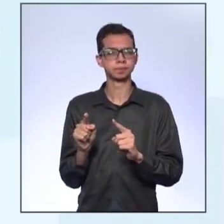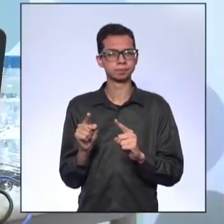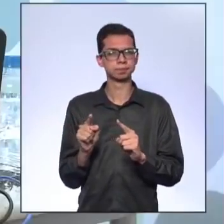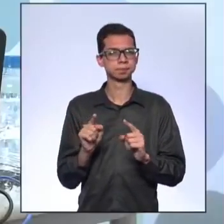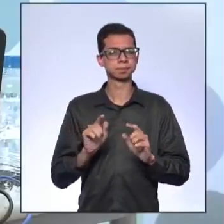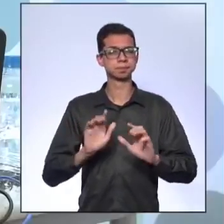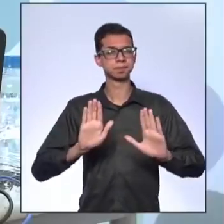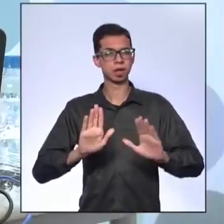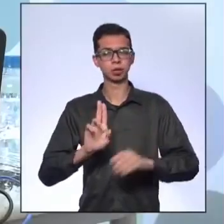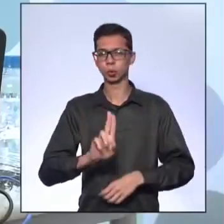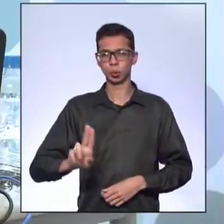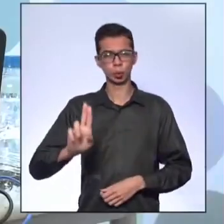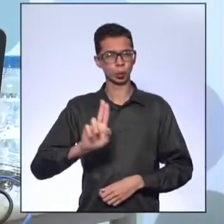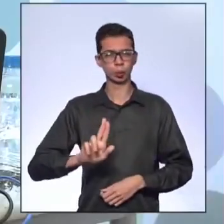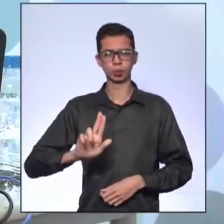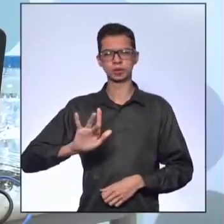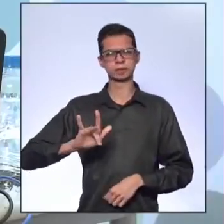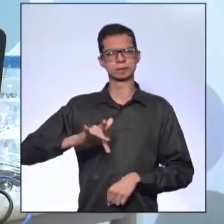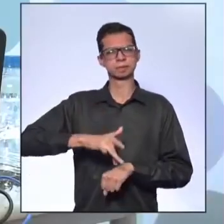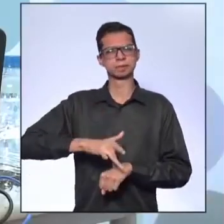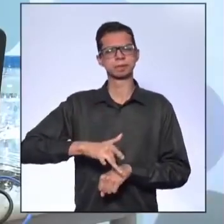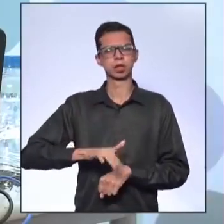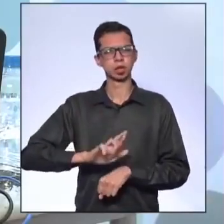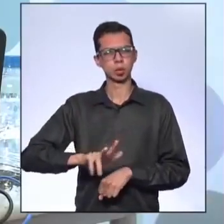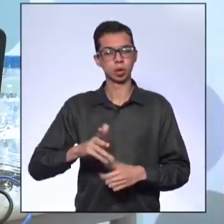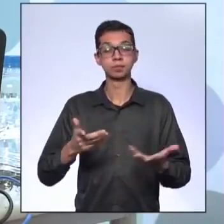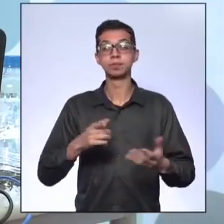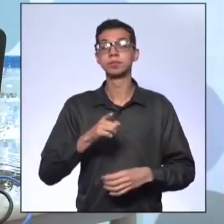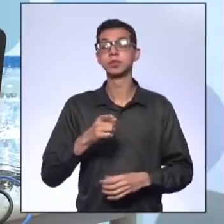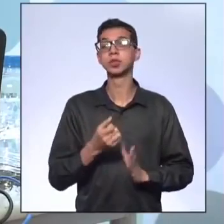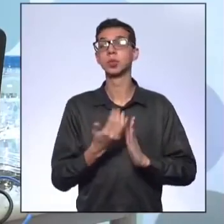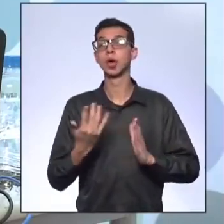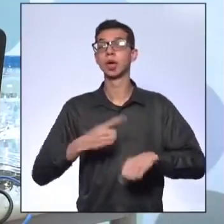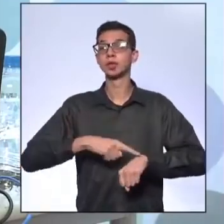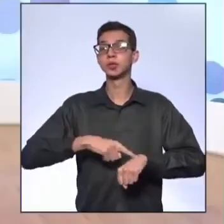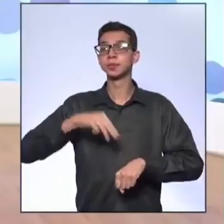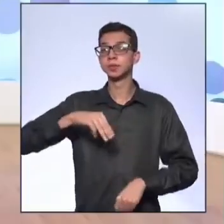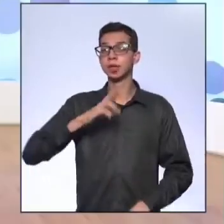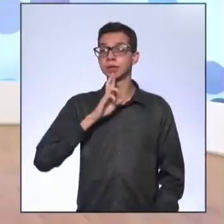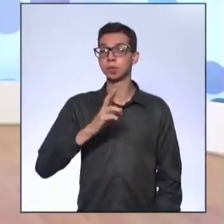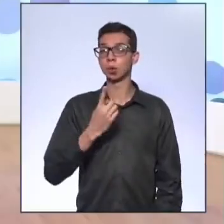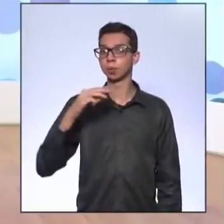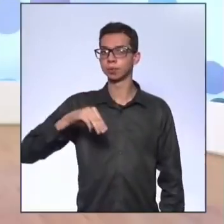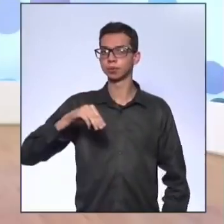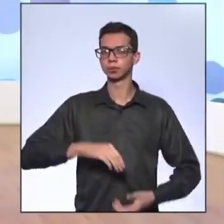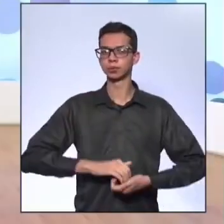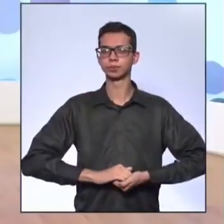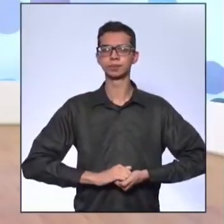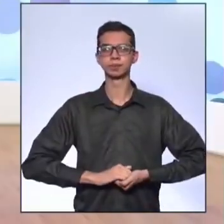vocês acham? Polêmico também. Quantos minutos para responder? 1 minuto para responder essa aí. 1 minuto, vamos lá.